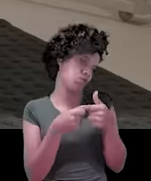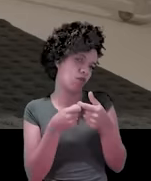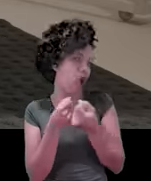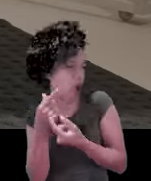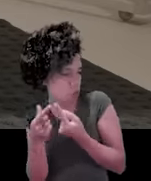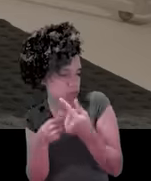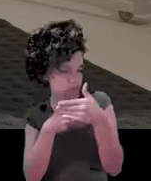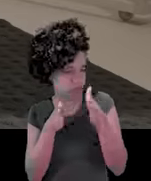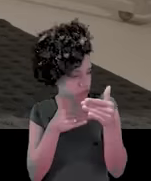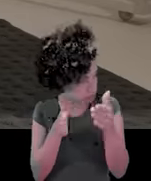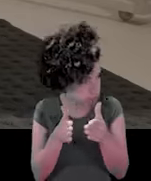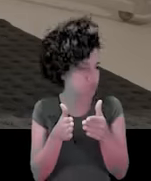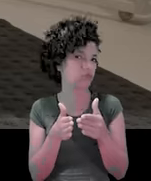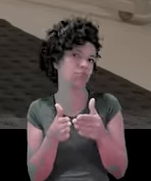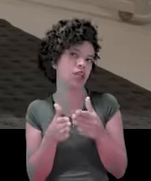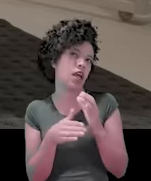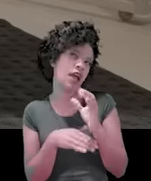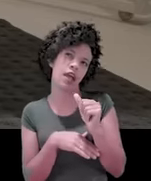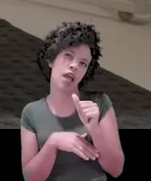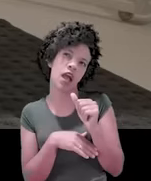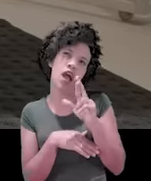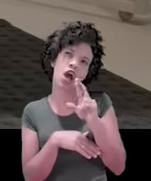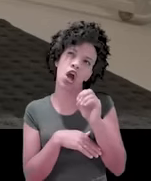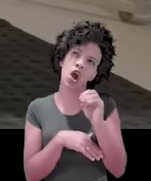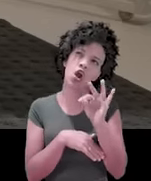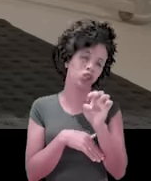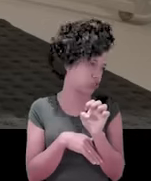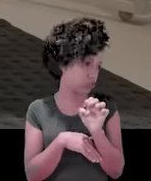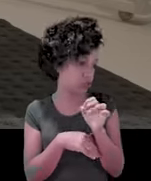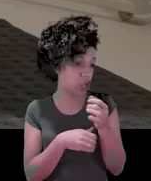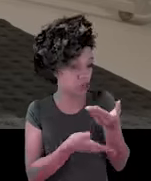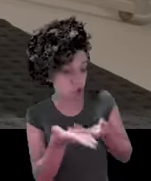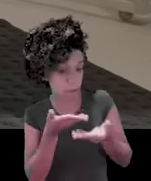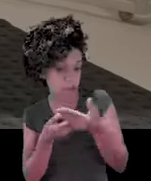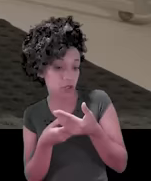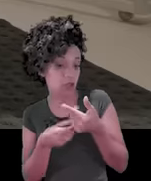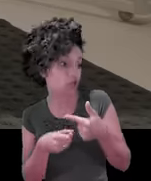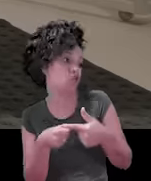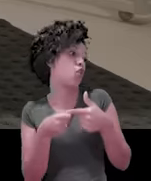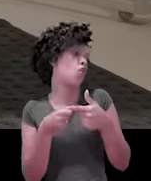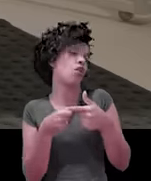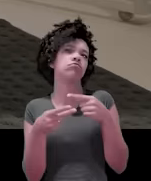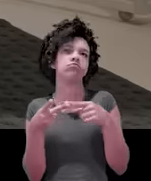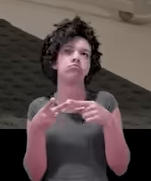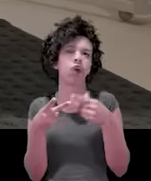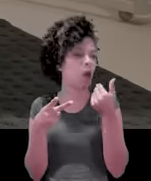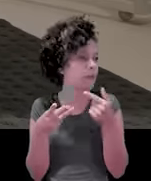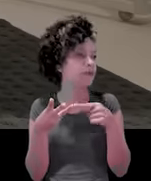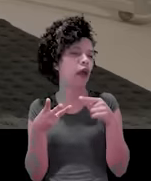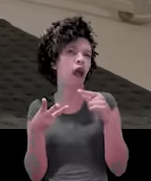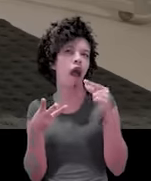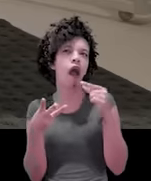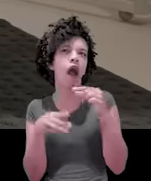em alguns Alguns região de carro ótimas compartimento de óleo diesel é um mantimentos carne